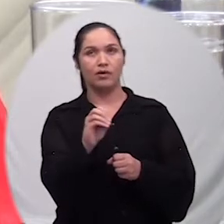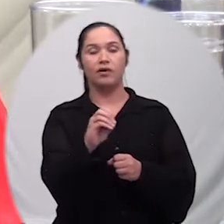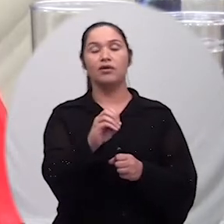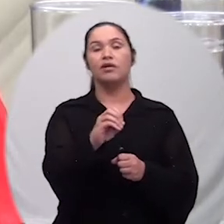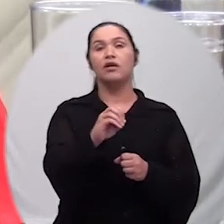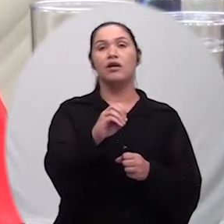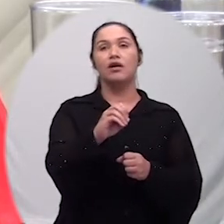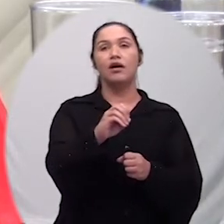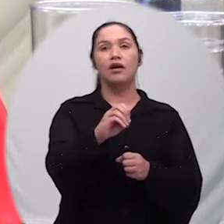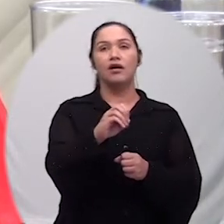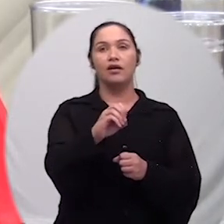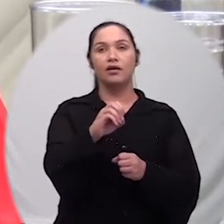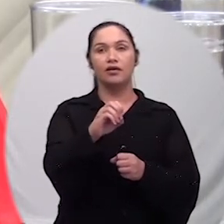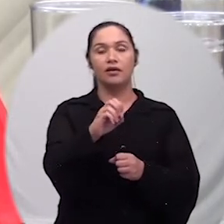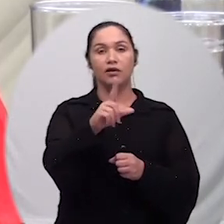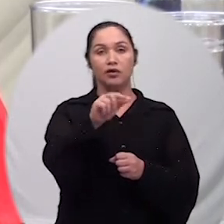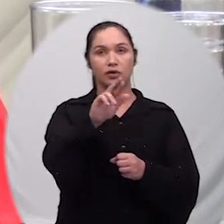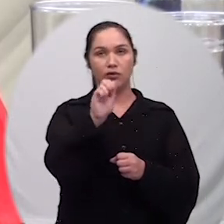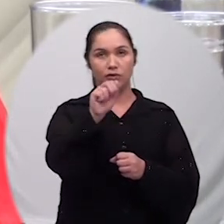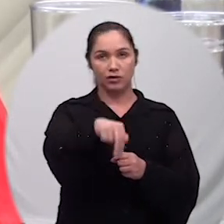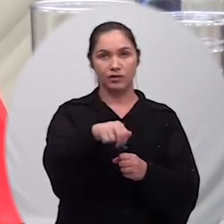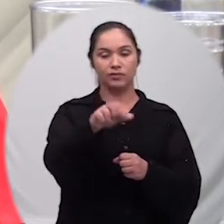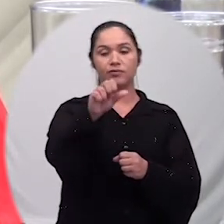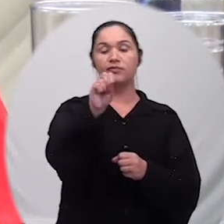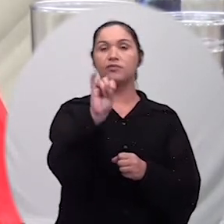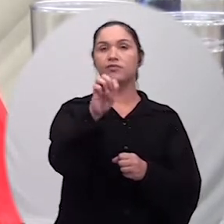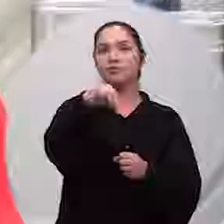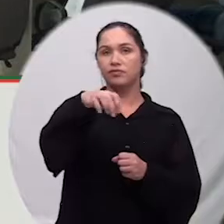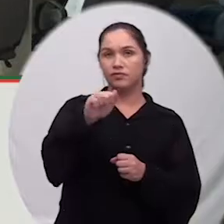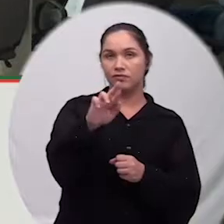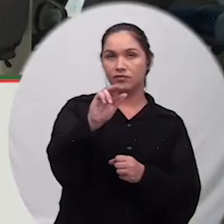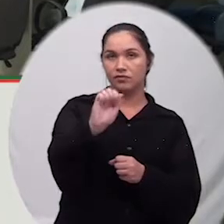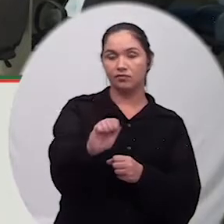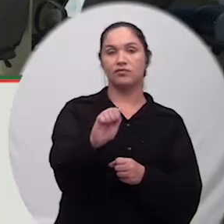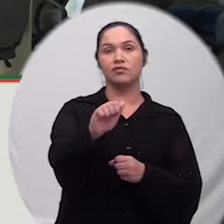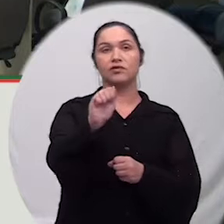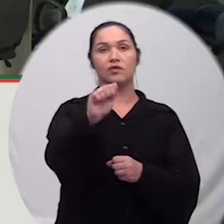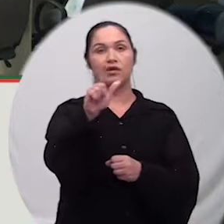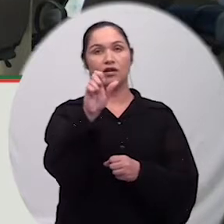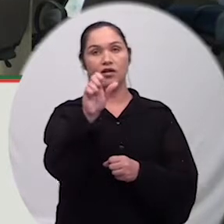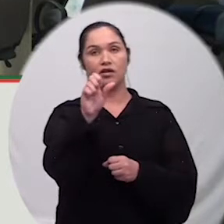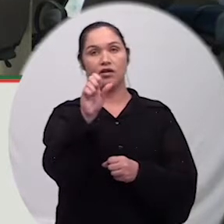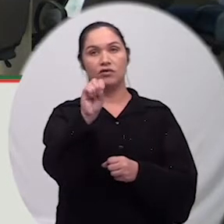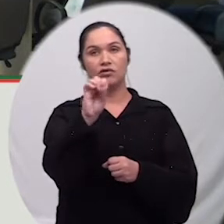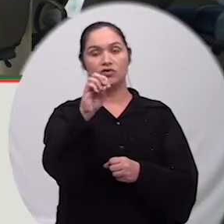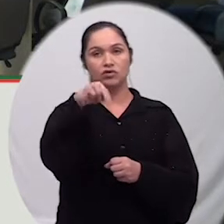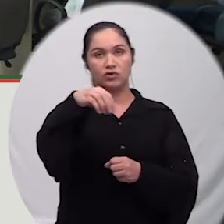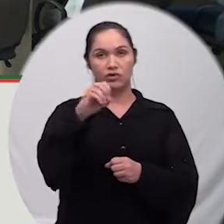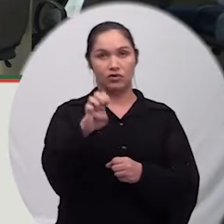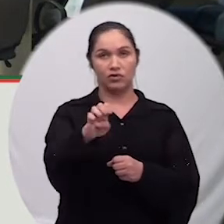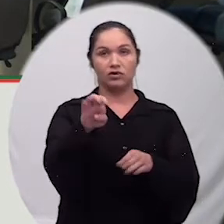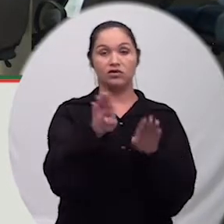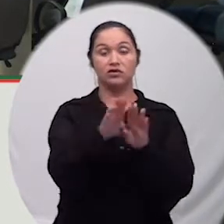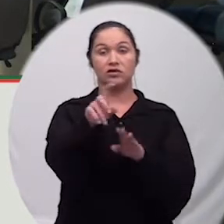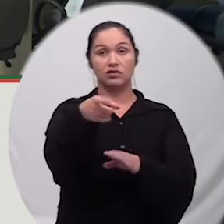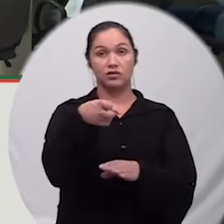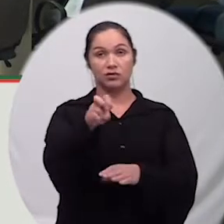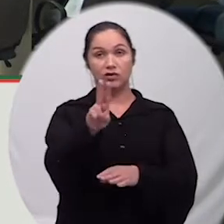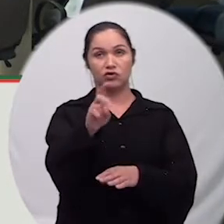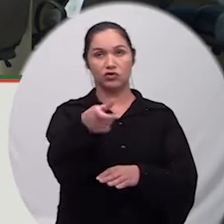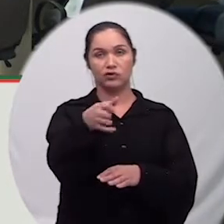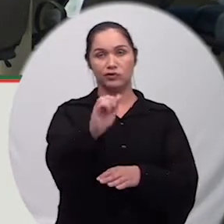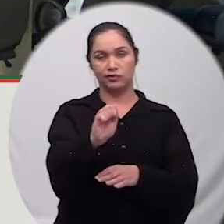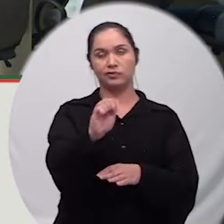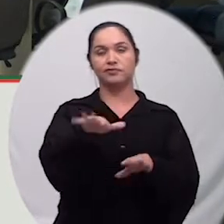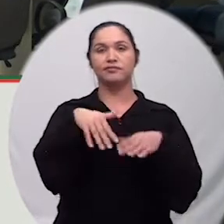e Simaria, Giovanna Antonelli, Alcione e Xuxa. A preocupação